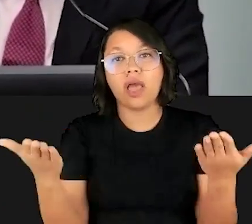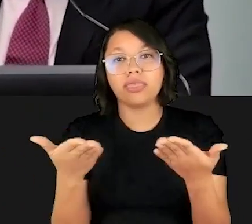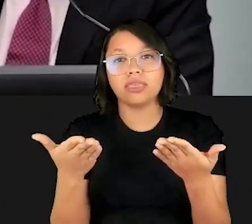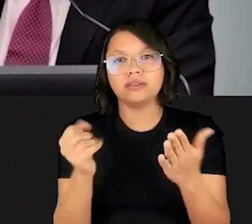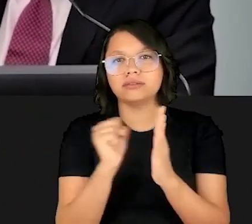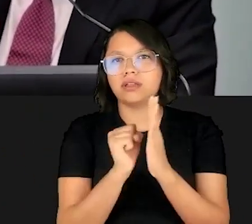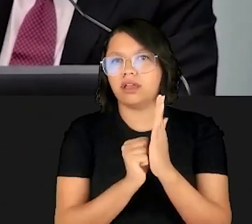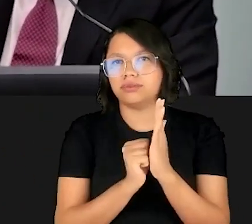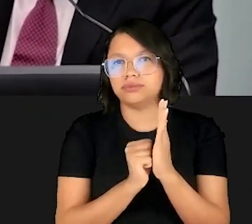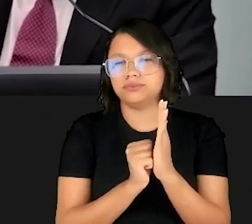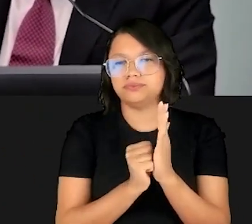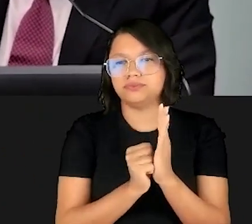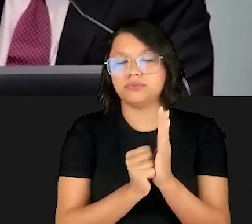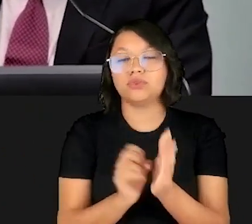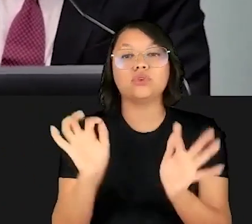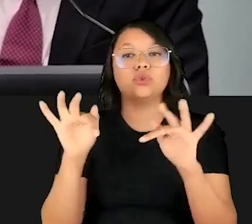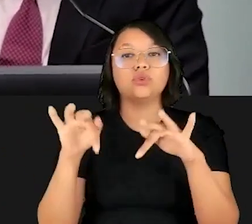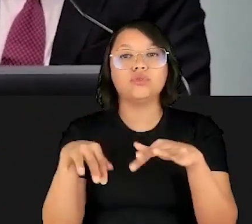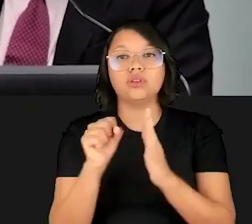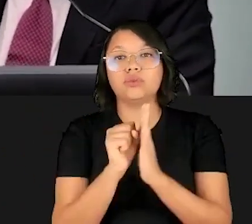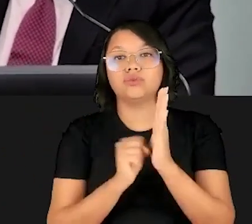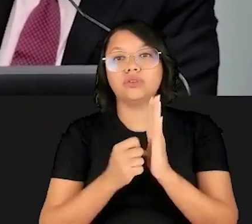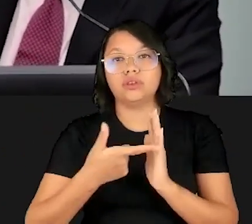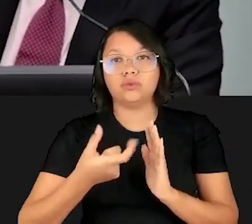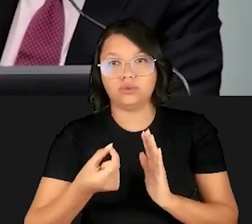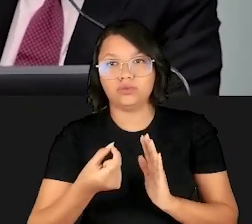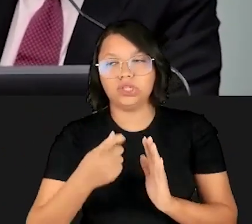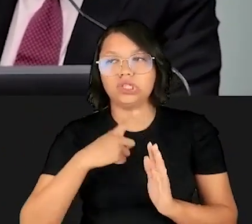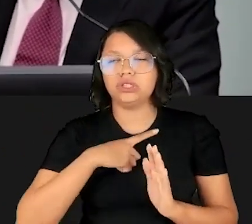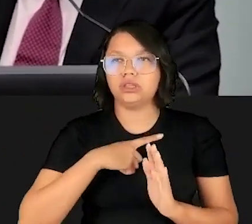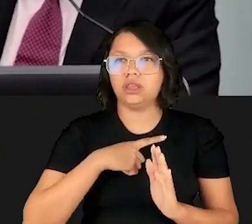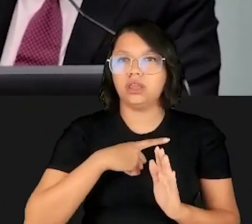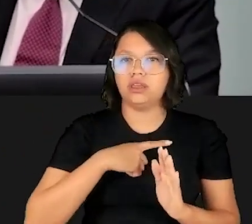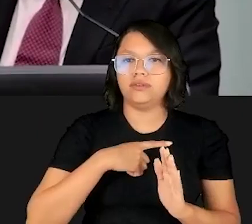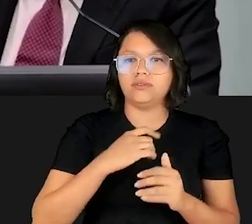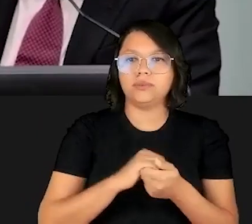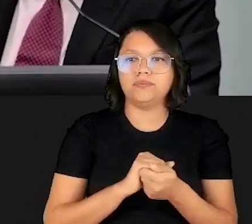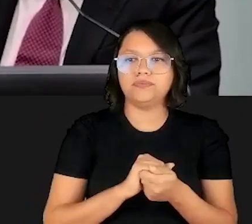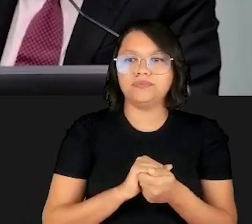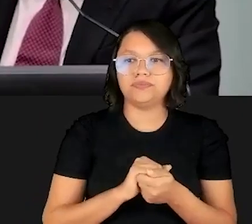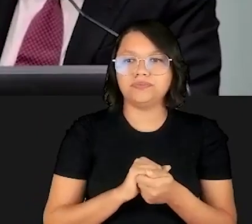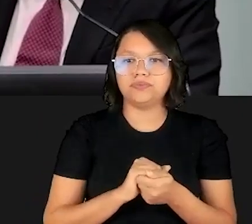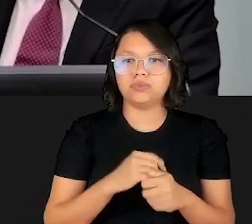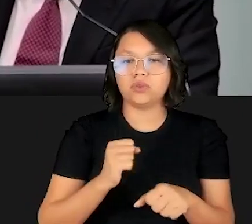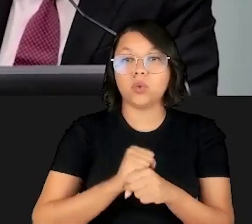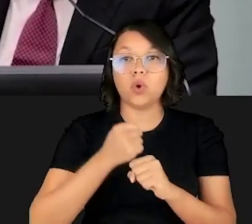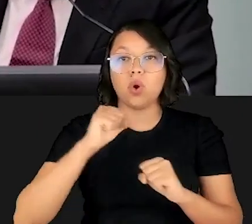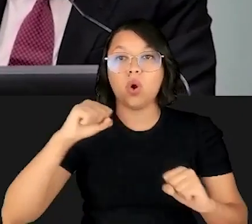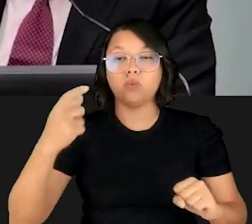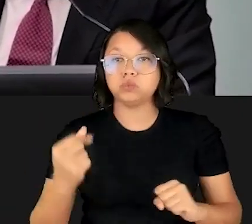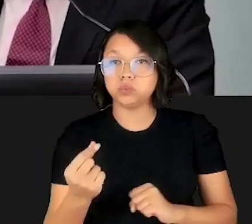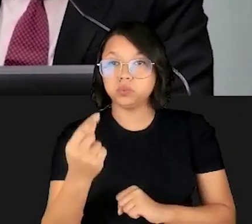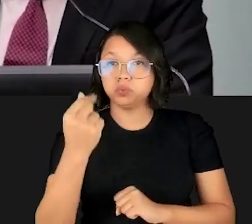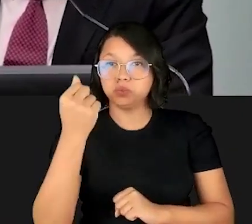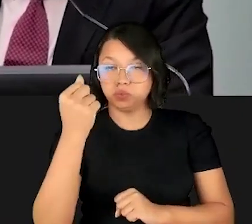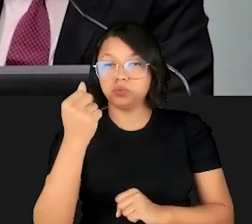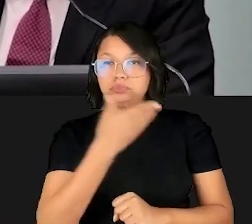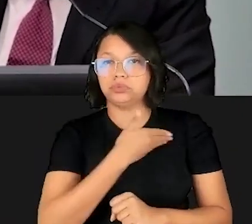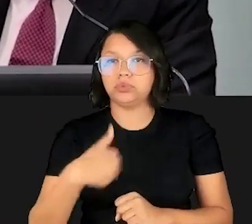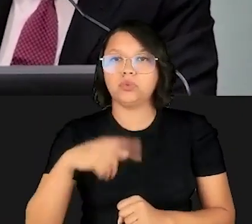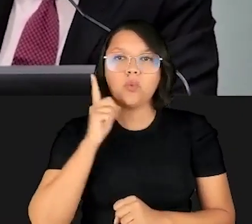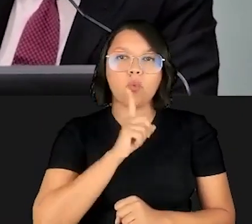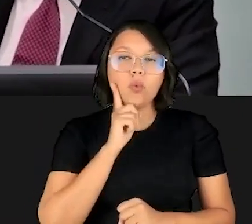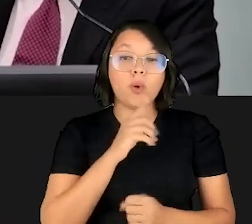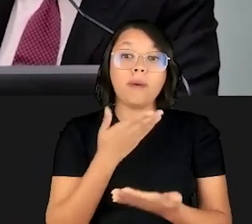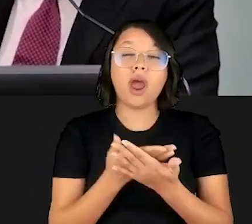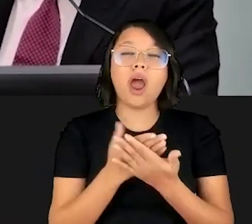século? No final do século XX, houve um aporte grande de recursos do governo americano e de outras instituições para